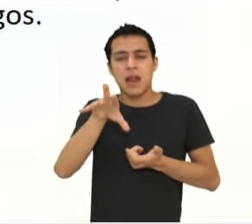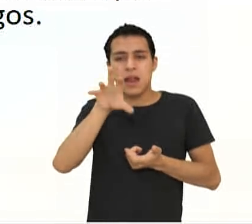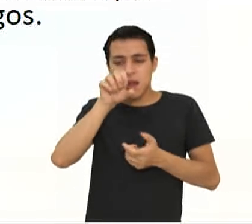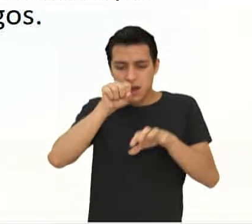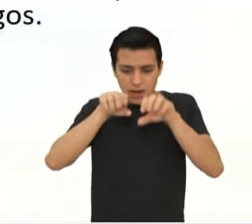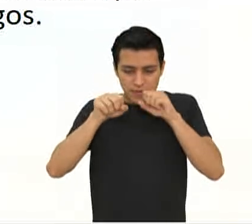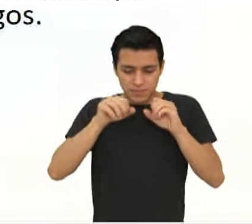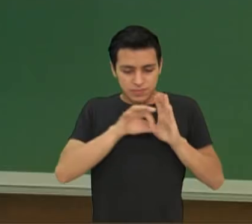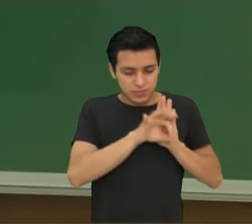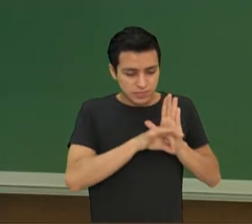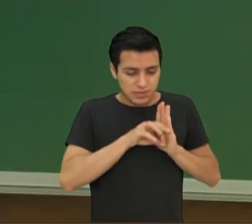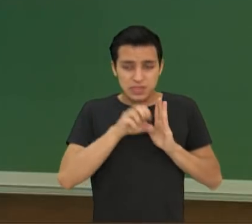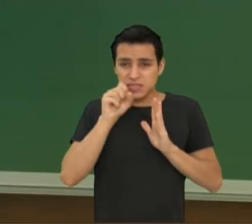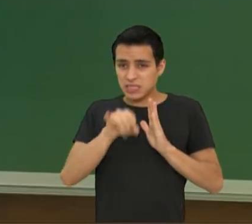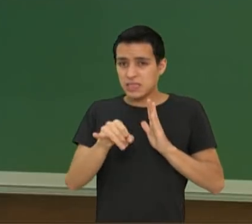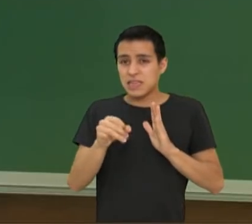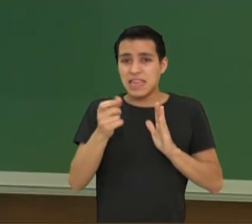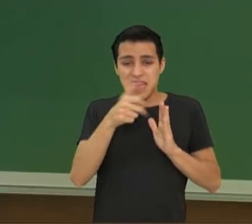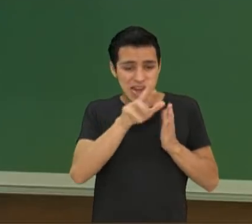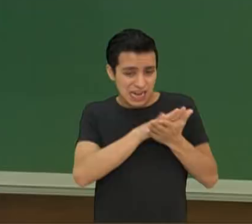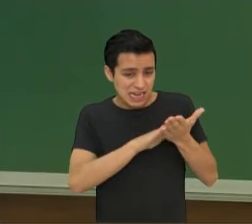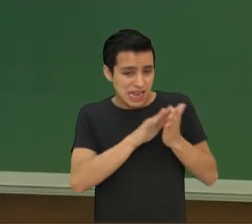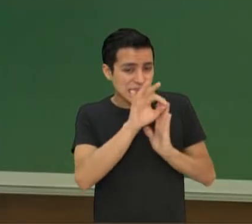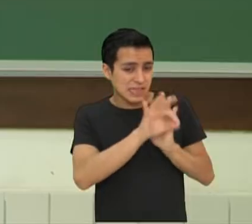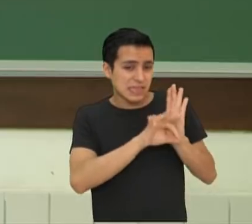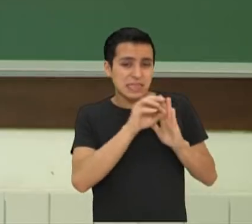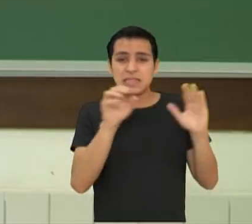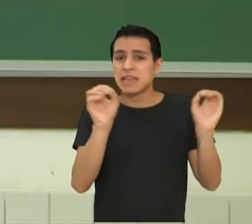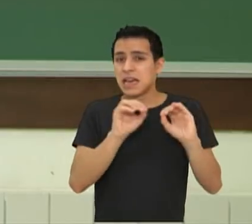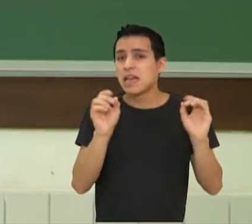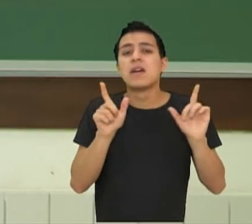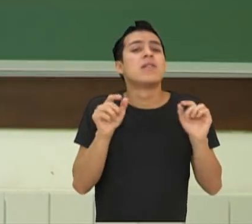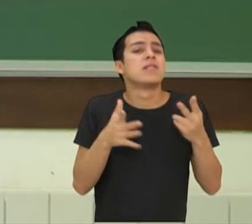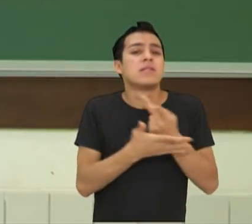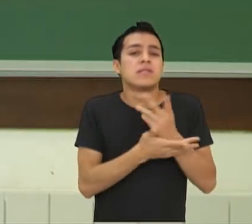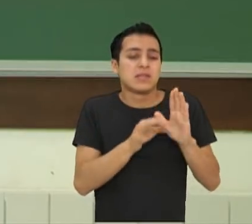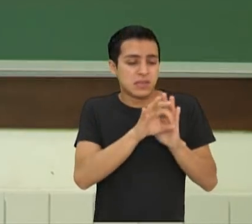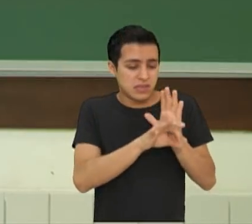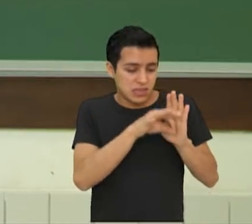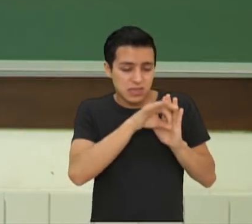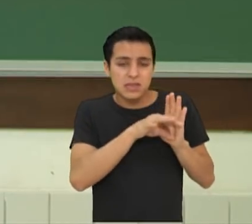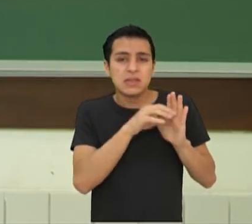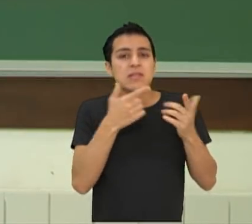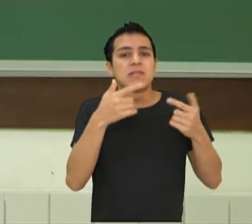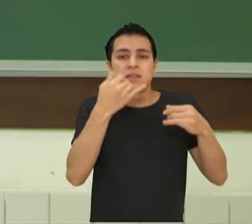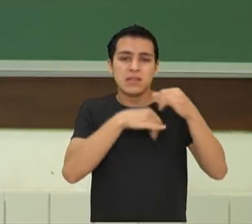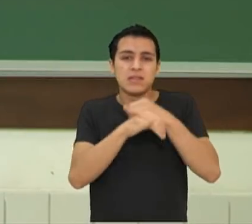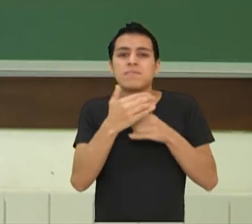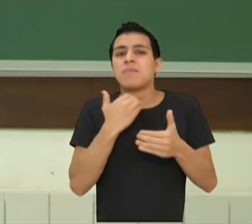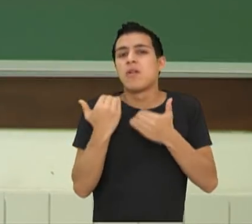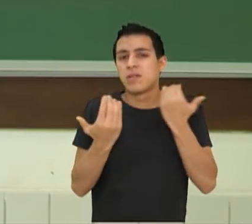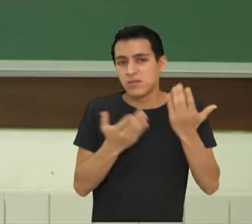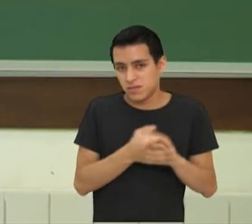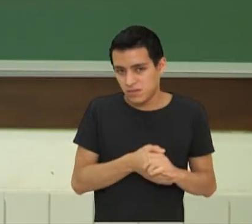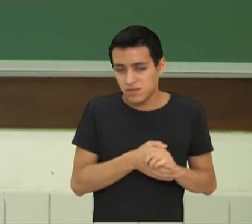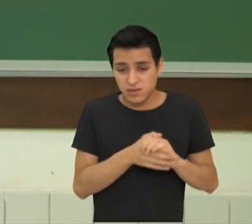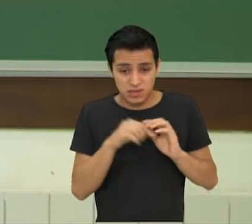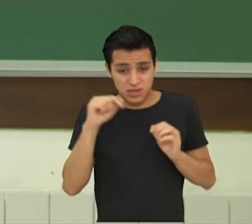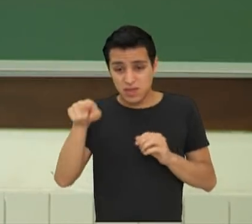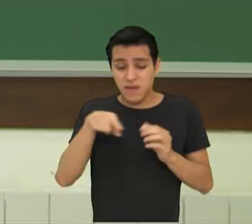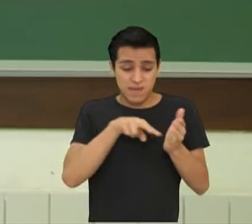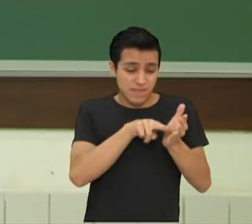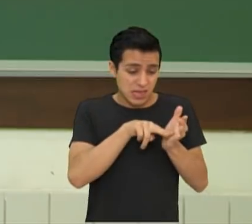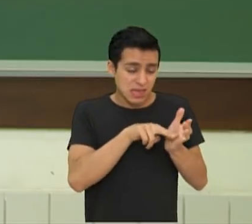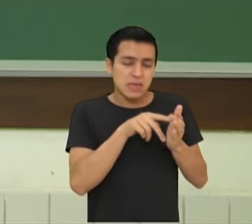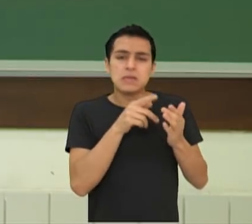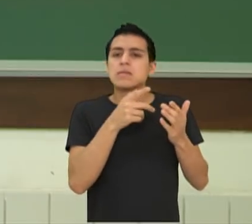nossas células. Se o oxigênio não chegar nas nossas células, se não tem oxigênio, o que acontece? Você não tem energia, você morre. Então é uma bactéria que